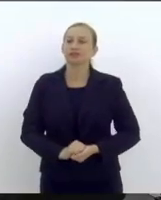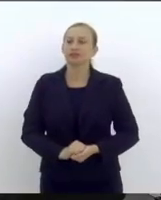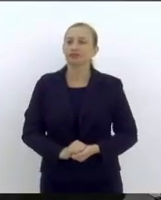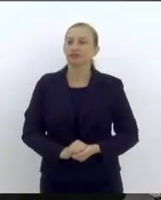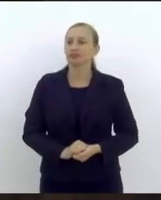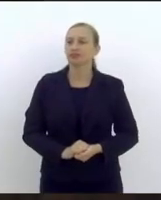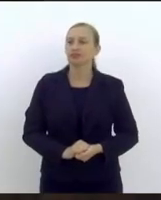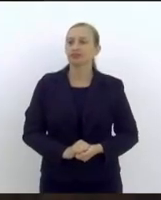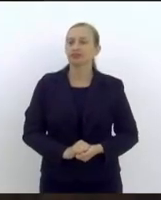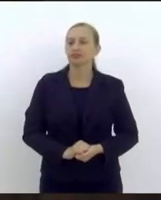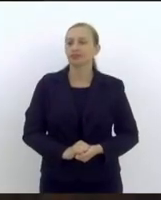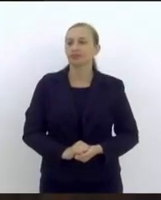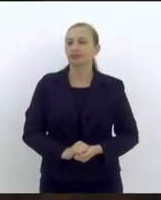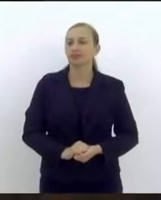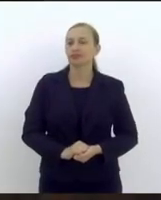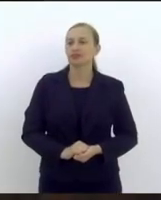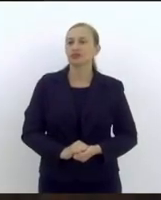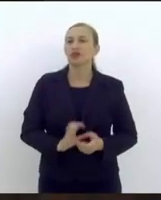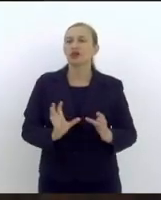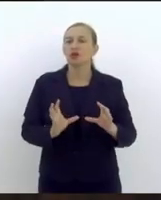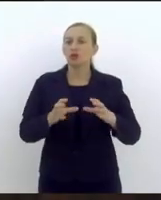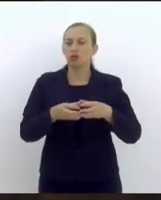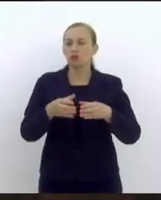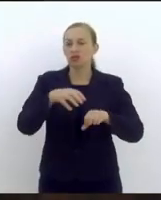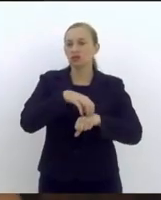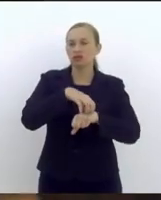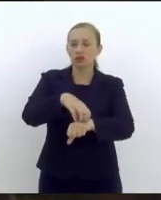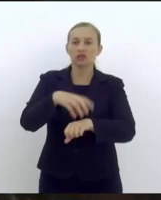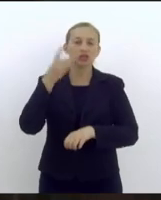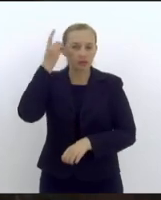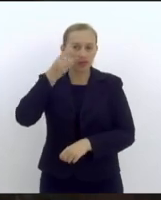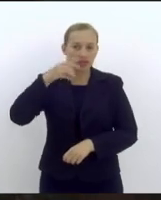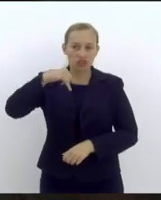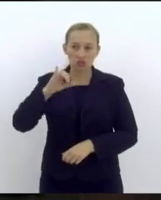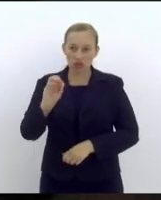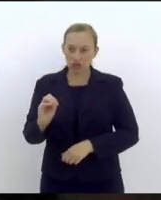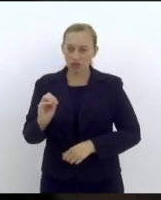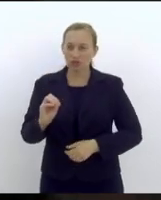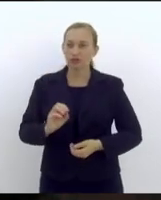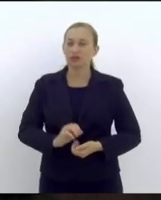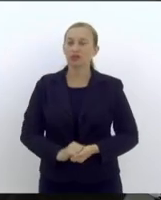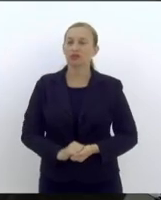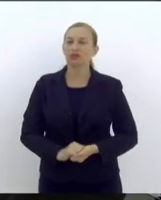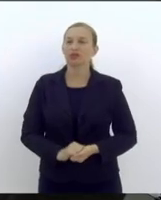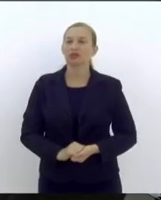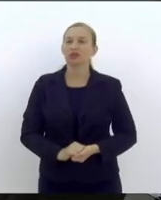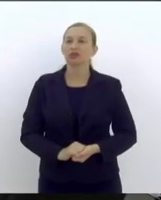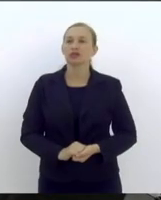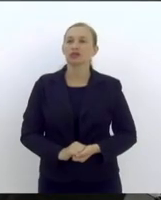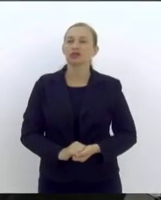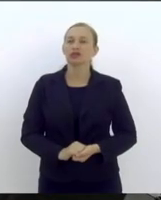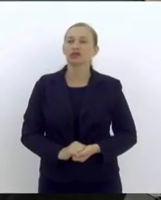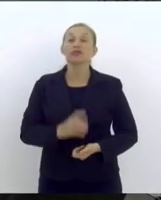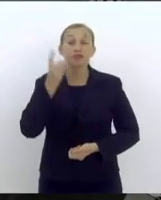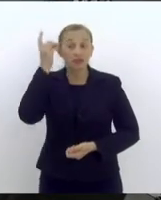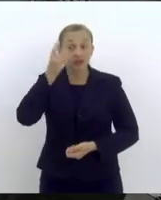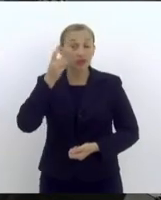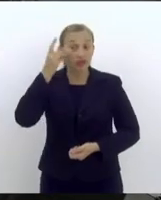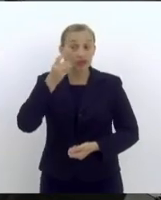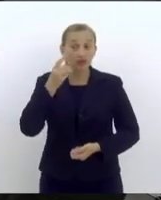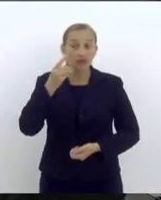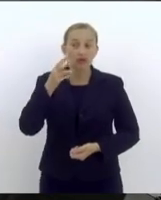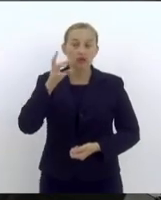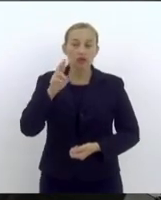ela parecer da comissão de transportes Deputado Dionísio Lins Deputado